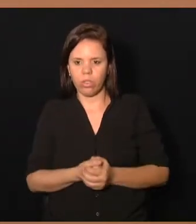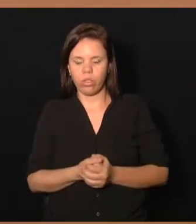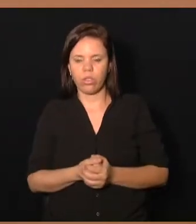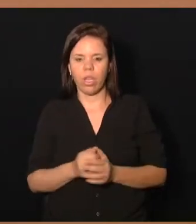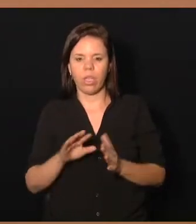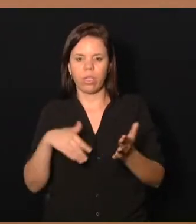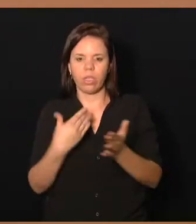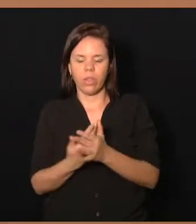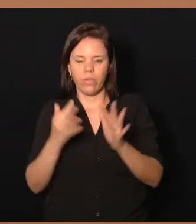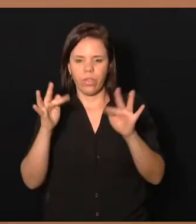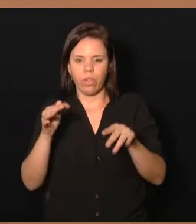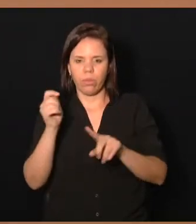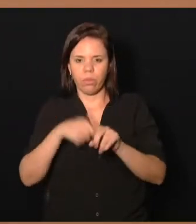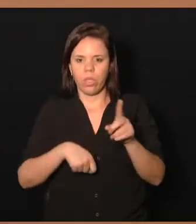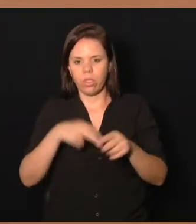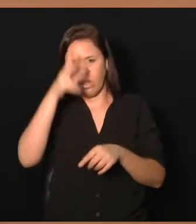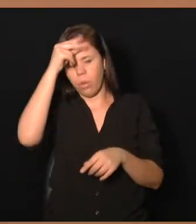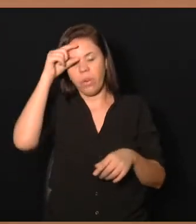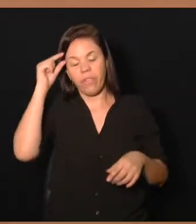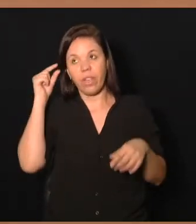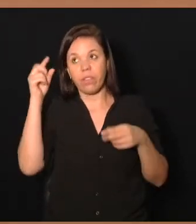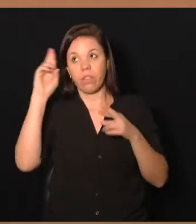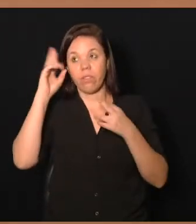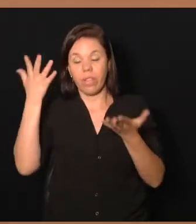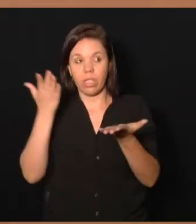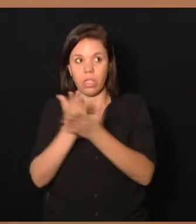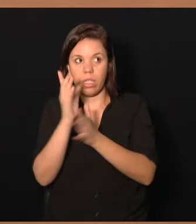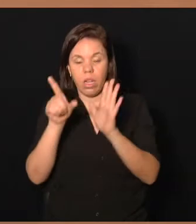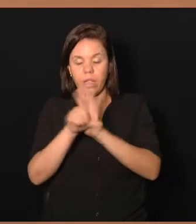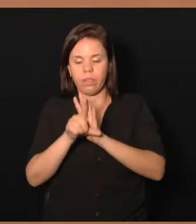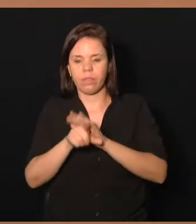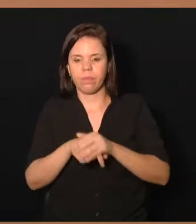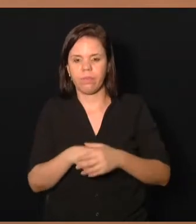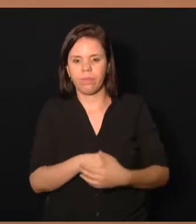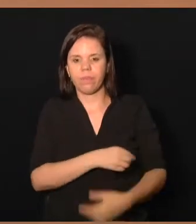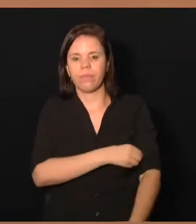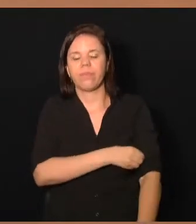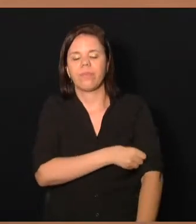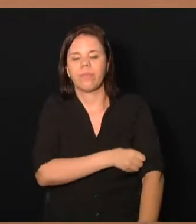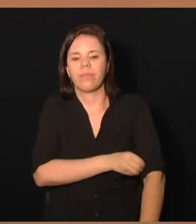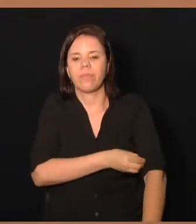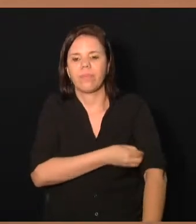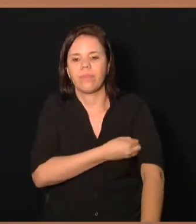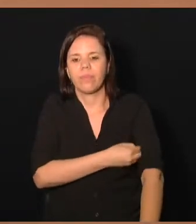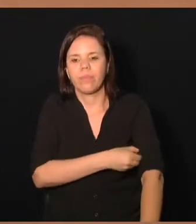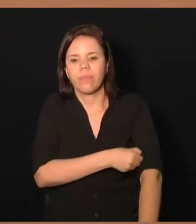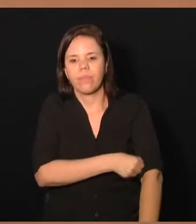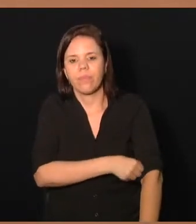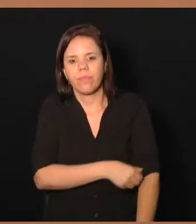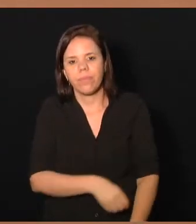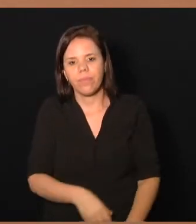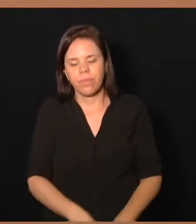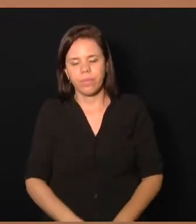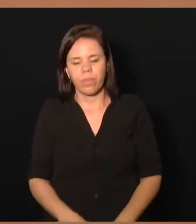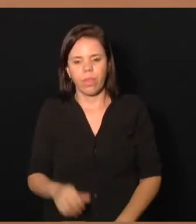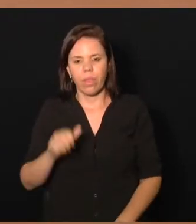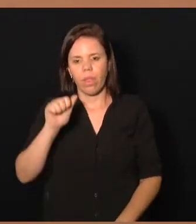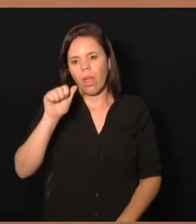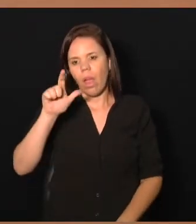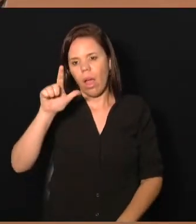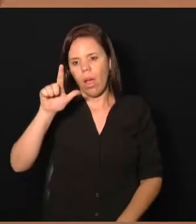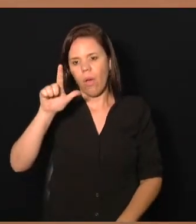final do mês o prefeito vai sancionar essa lei, se Deus quiser. Mas os alvarás,